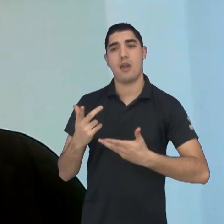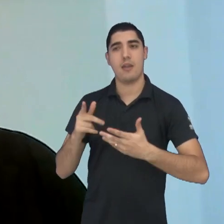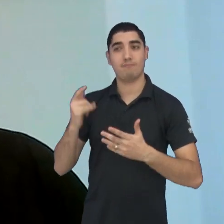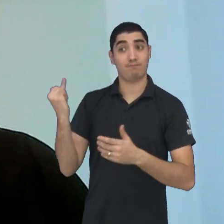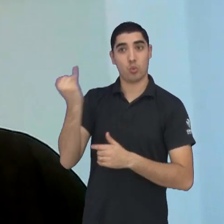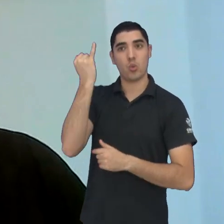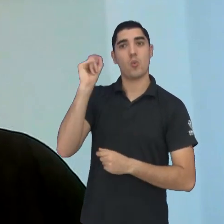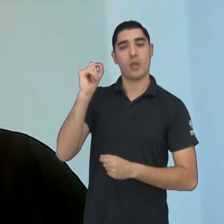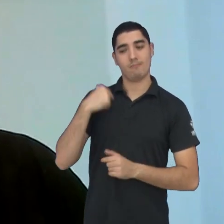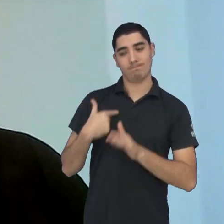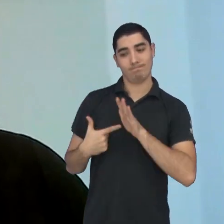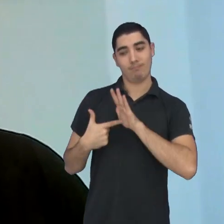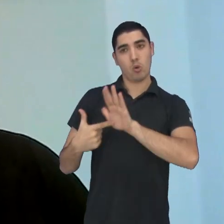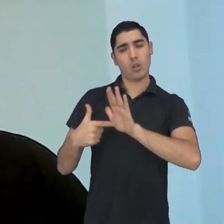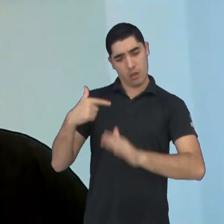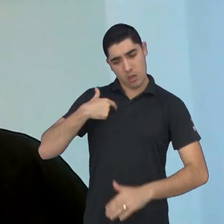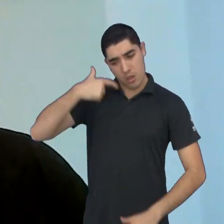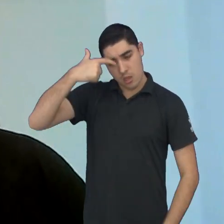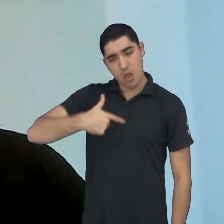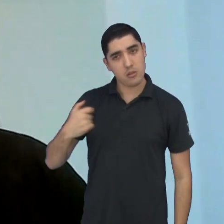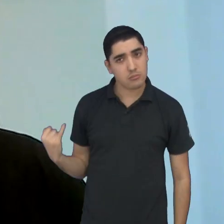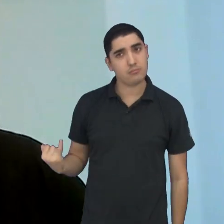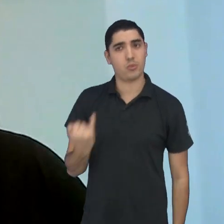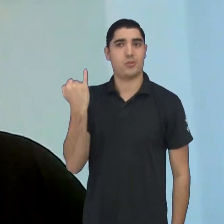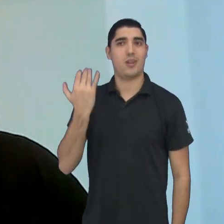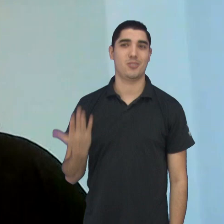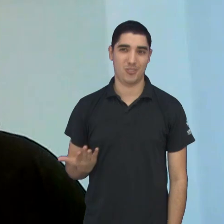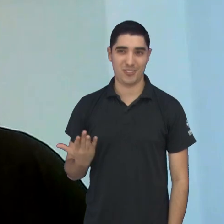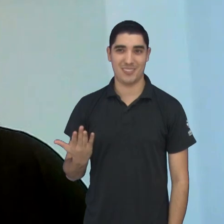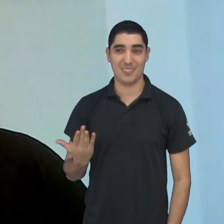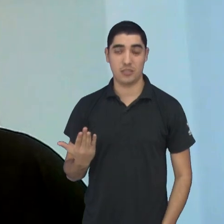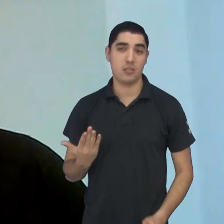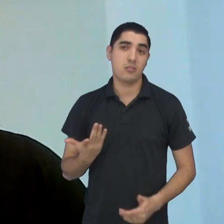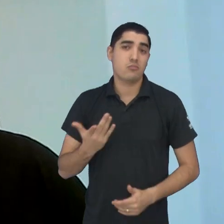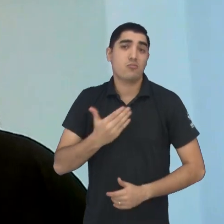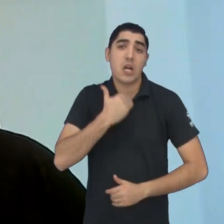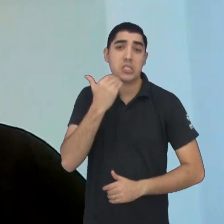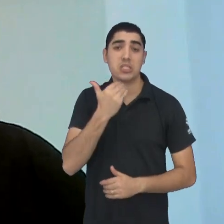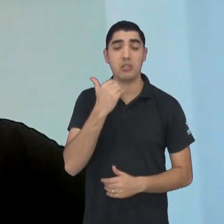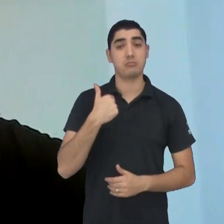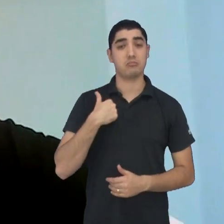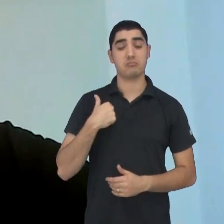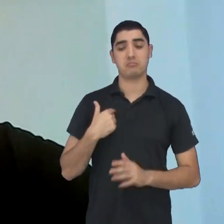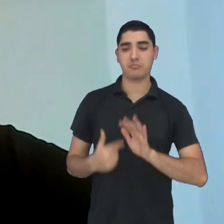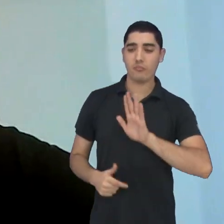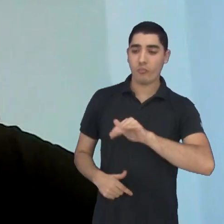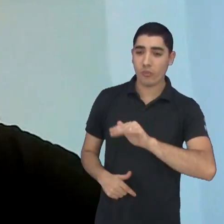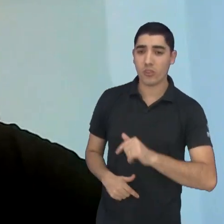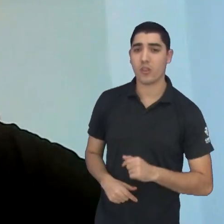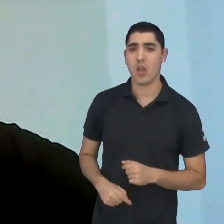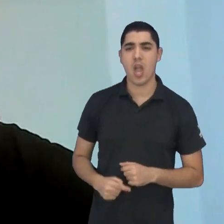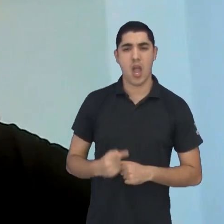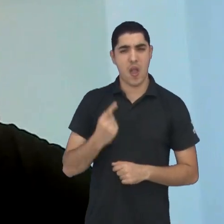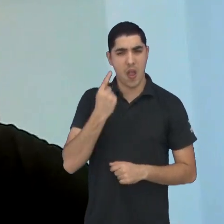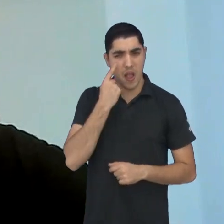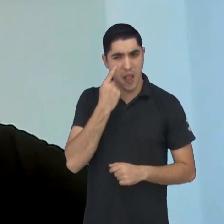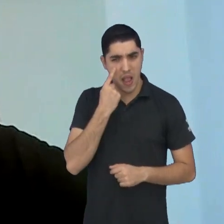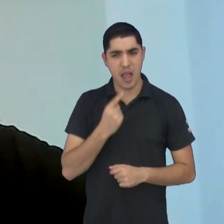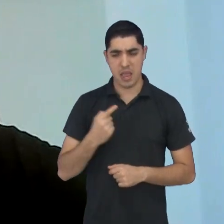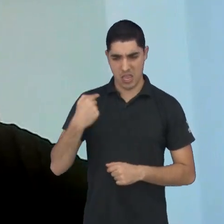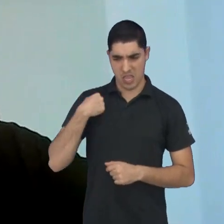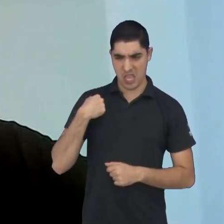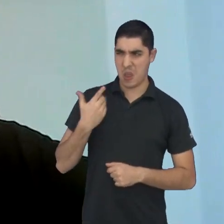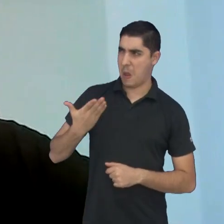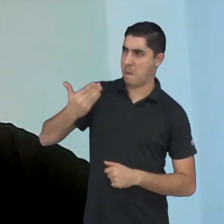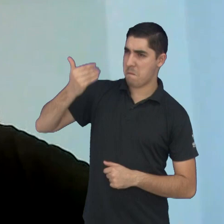sentido, porque eu não posso simplesmente chegar e falar assim: ah, mas no meu